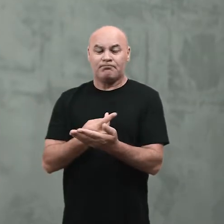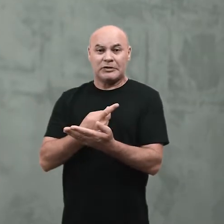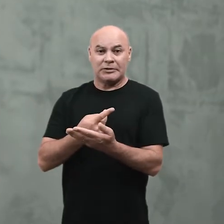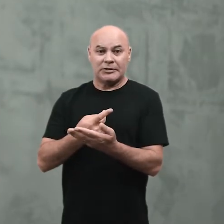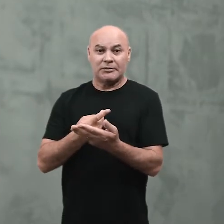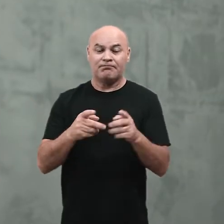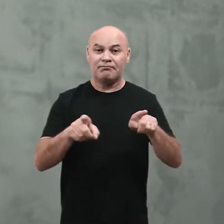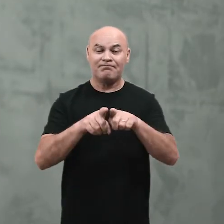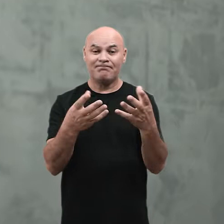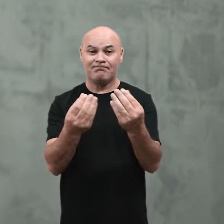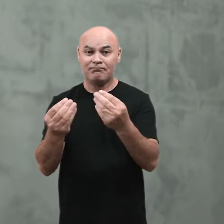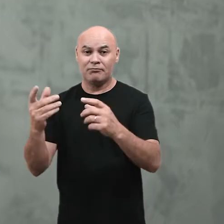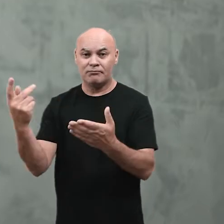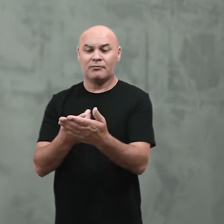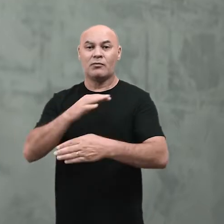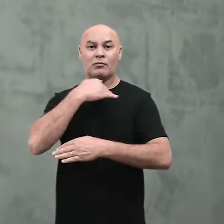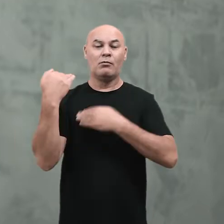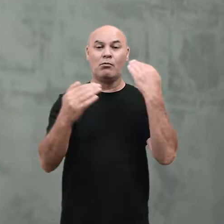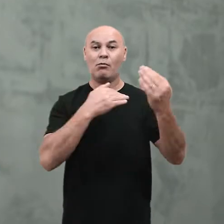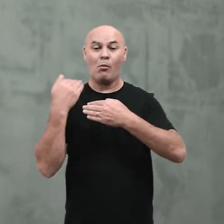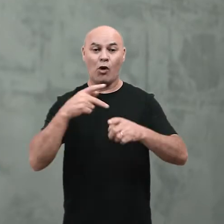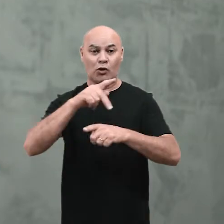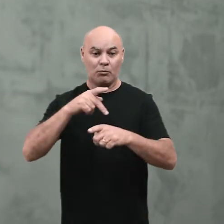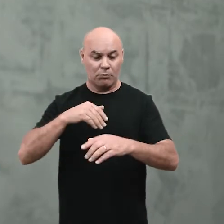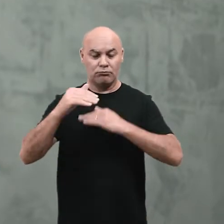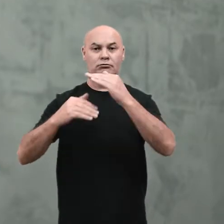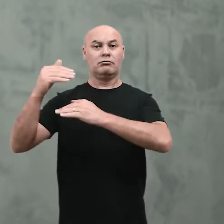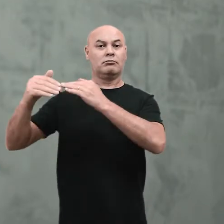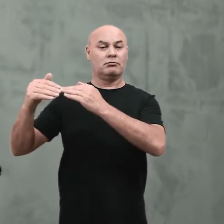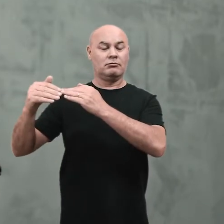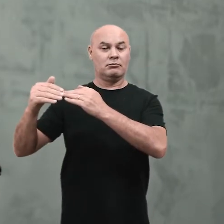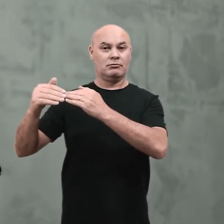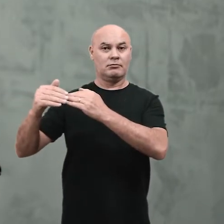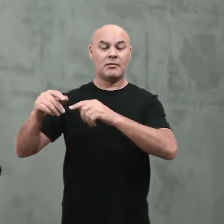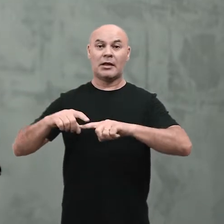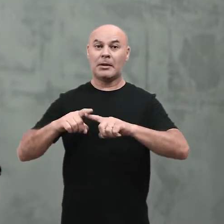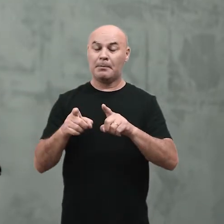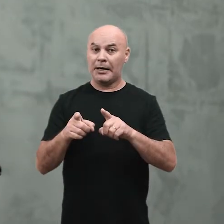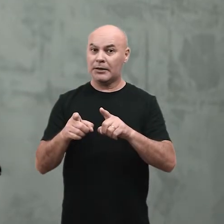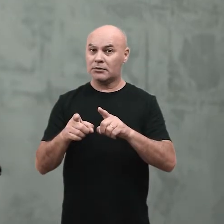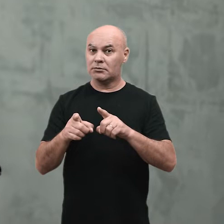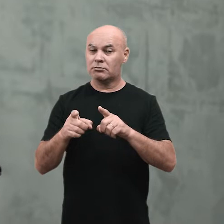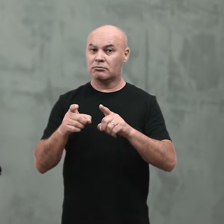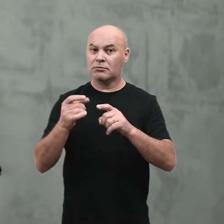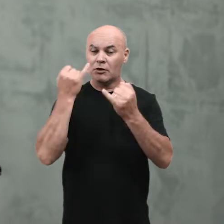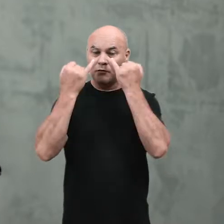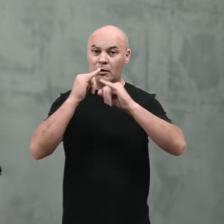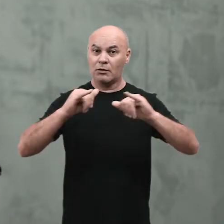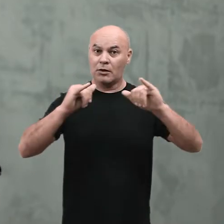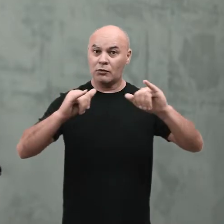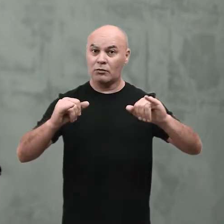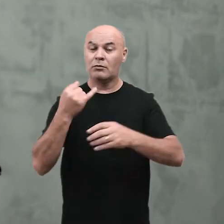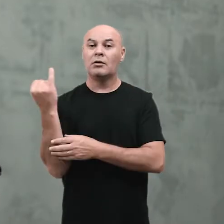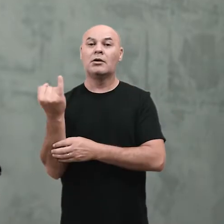a maior causa de mortes nos países em desenvolvimento. Mas, apesar dessa notícia, é importante a